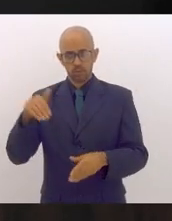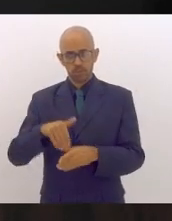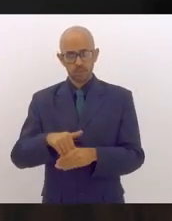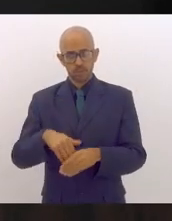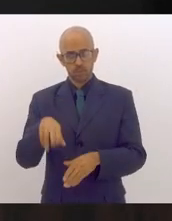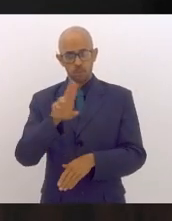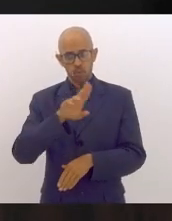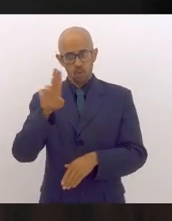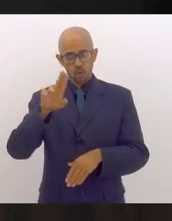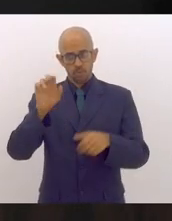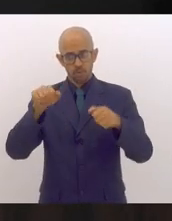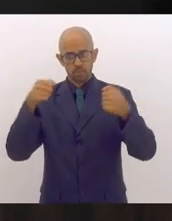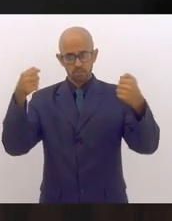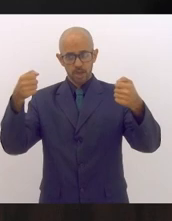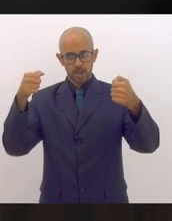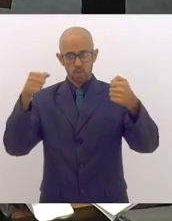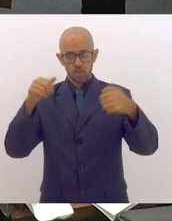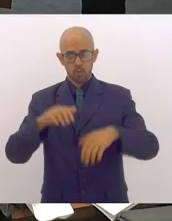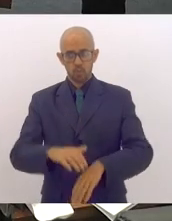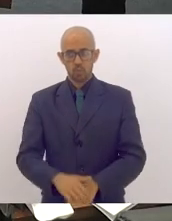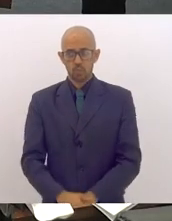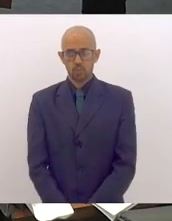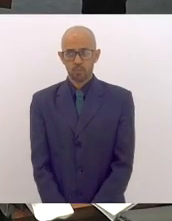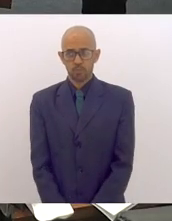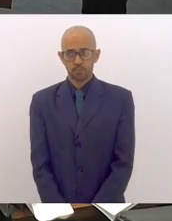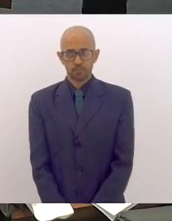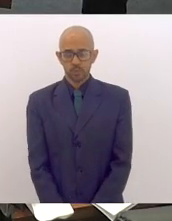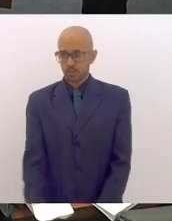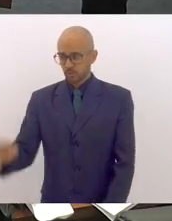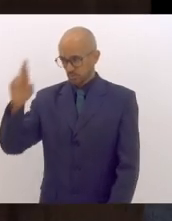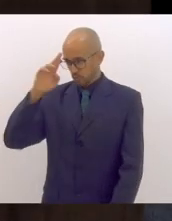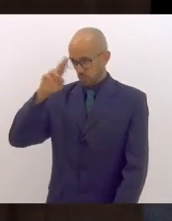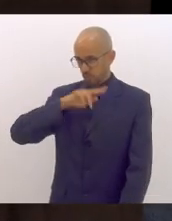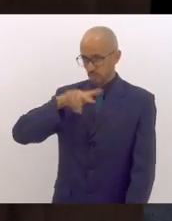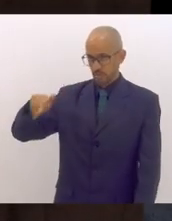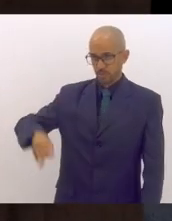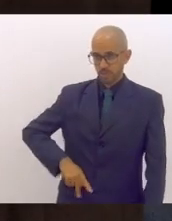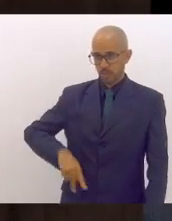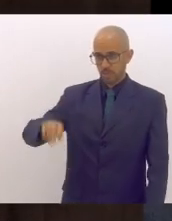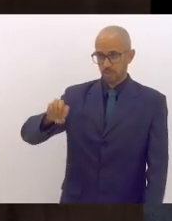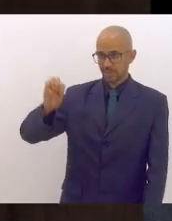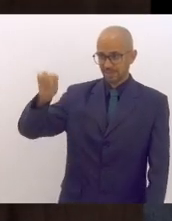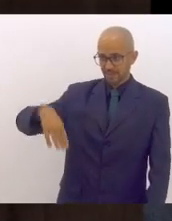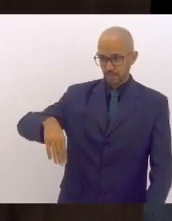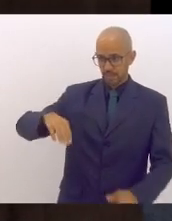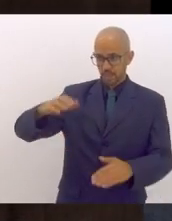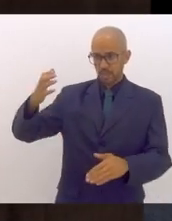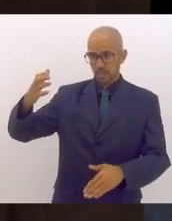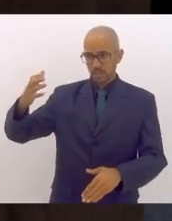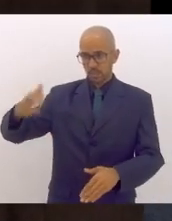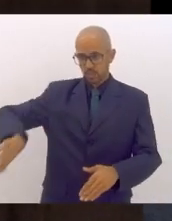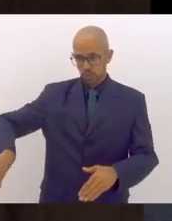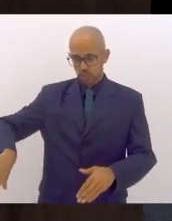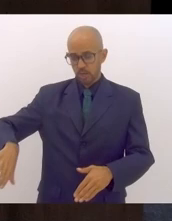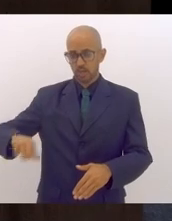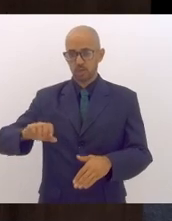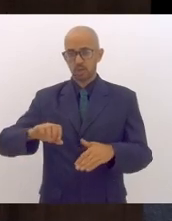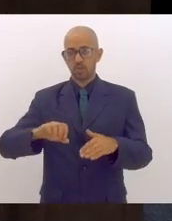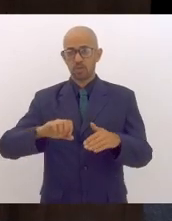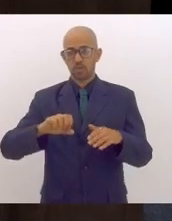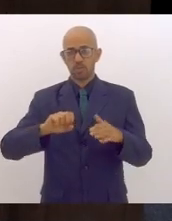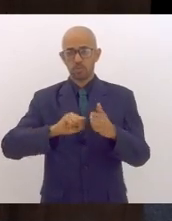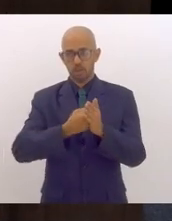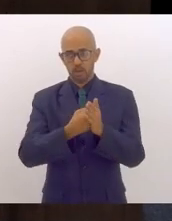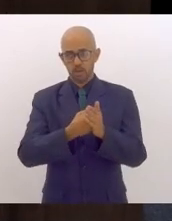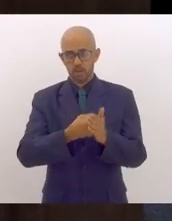no painel. Senhor presidente, só para dizer que o voto sim derruba o veto. Isso. Sim, a favor do projeto. Bancada